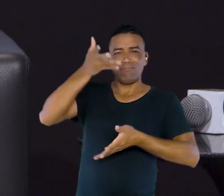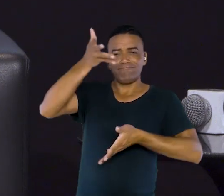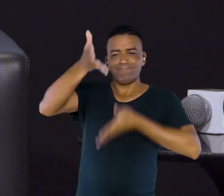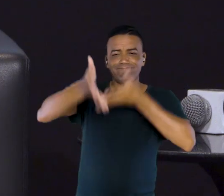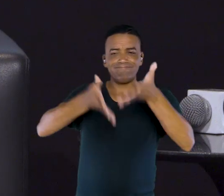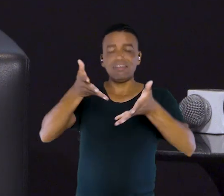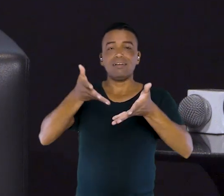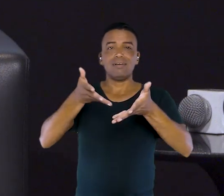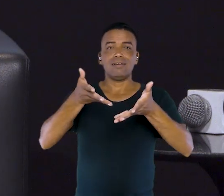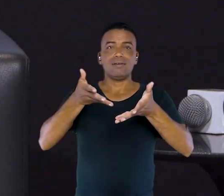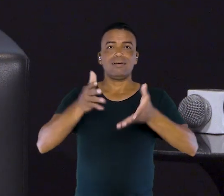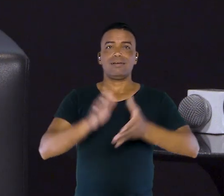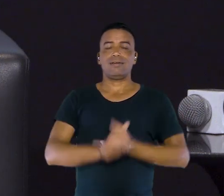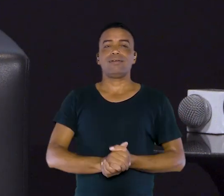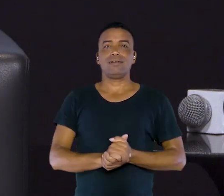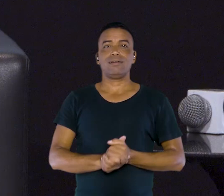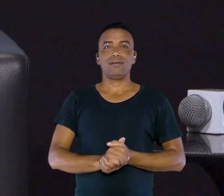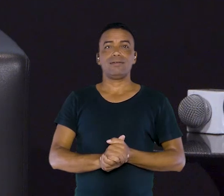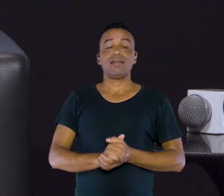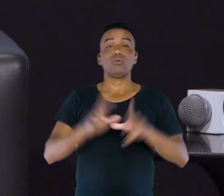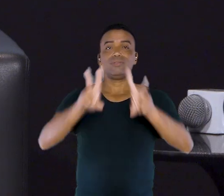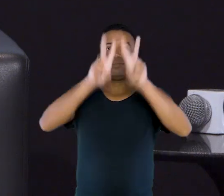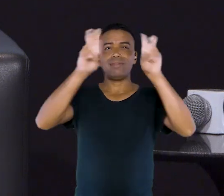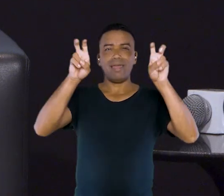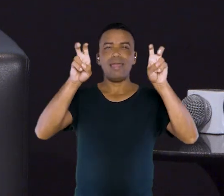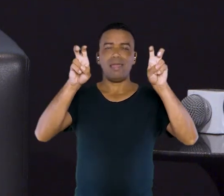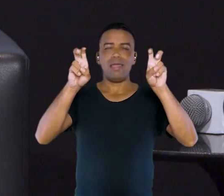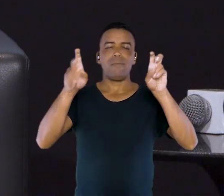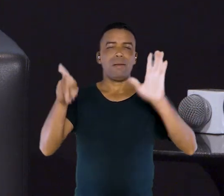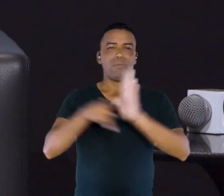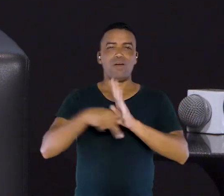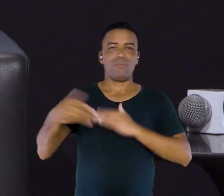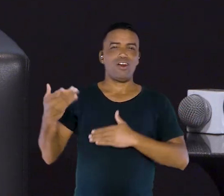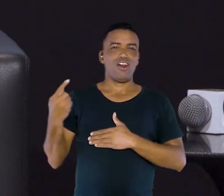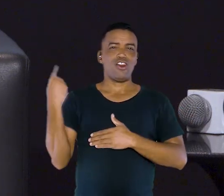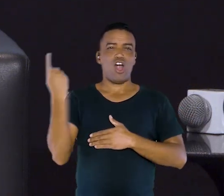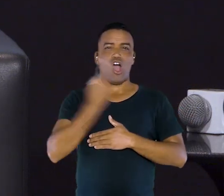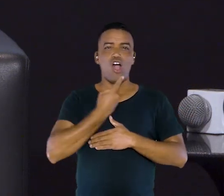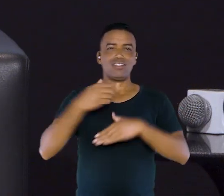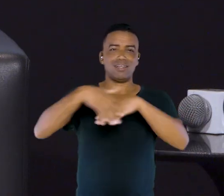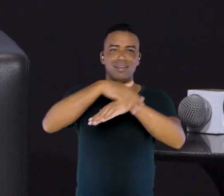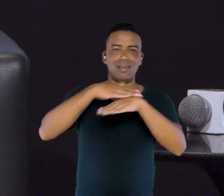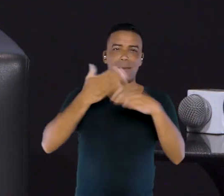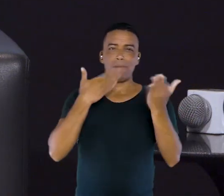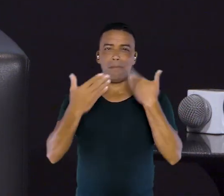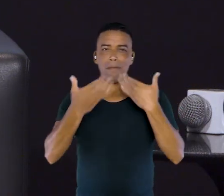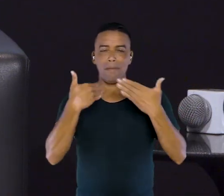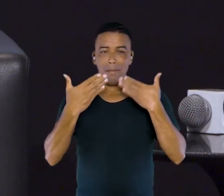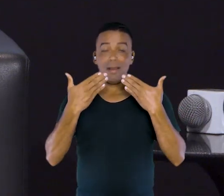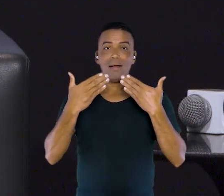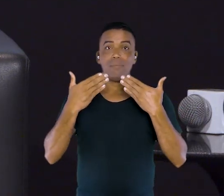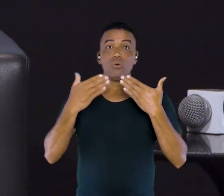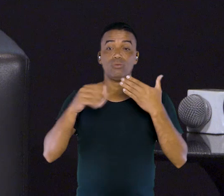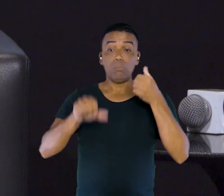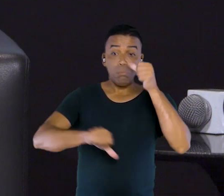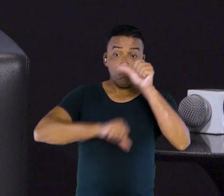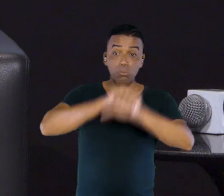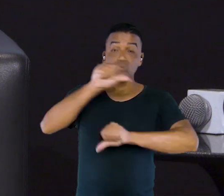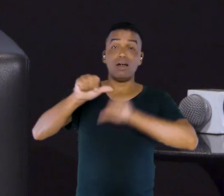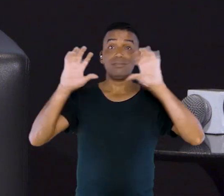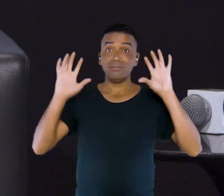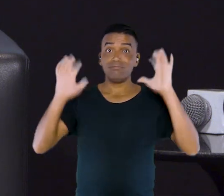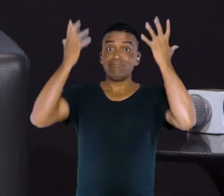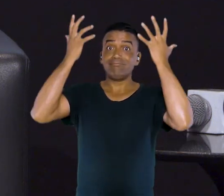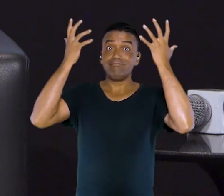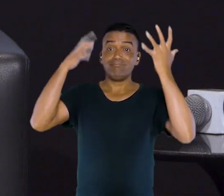de que o termo, que é até o título aqui da nossa conversa, né, de mudanças climáticas, ele é um termo que